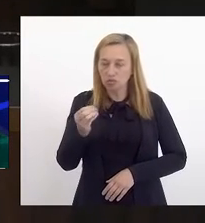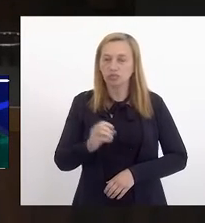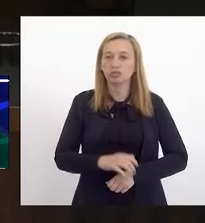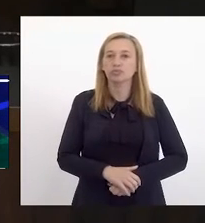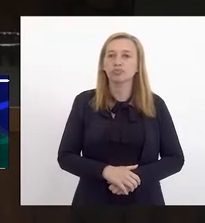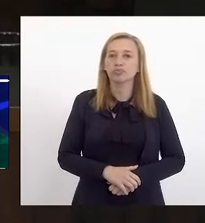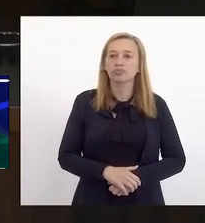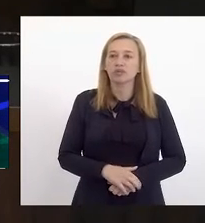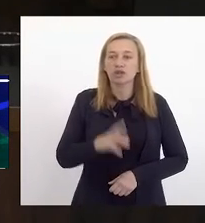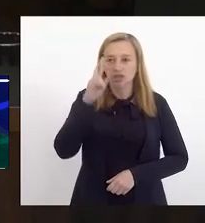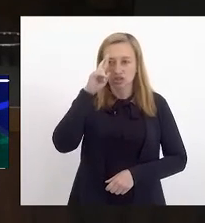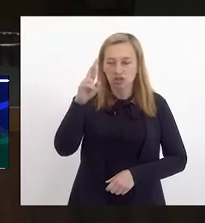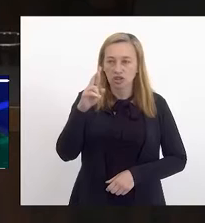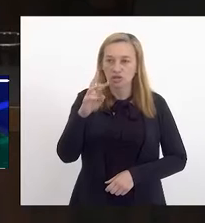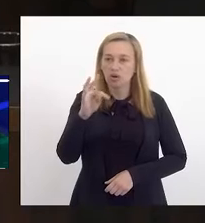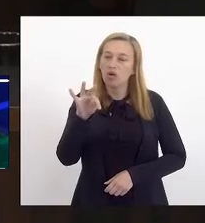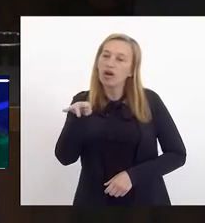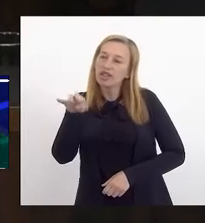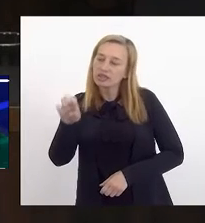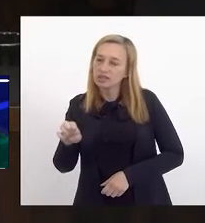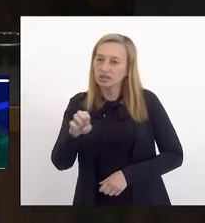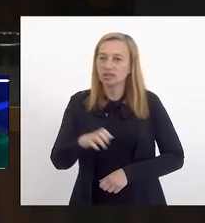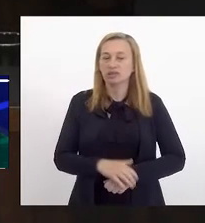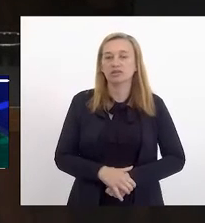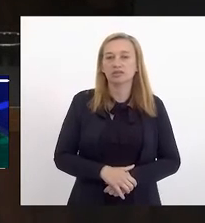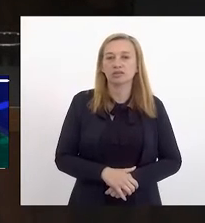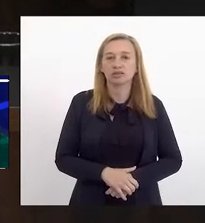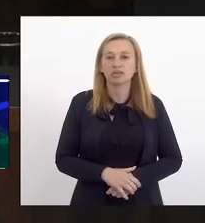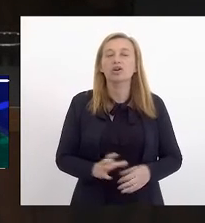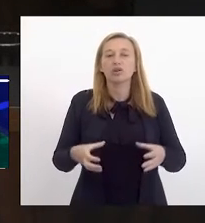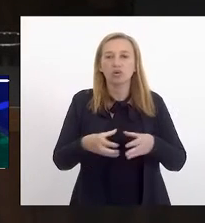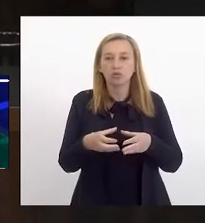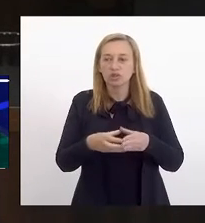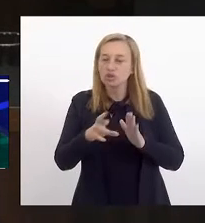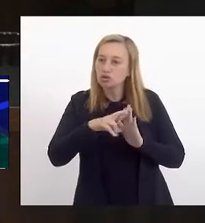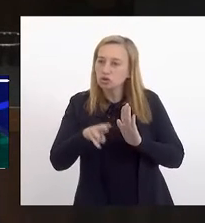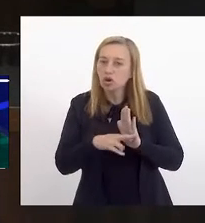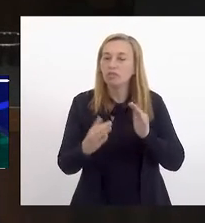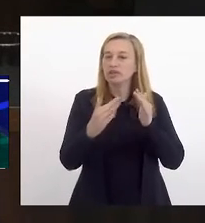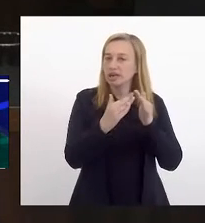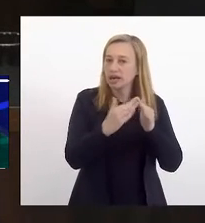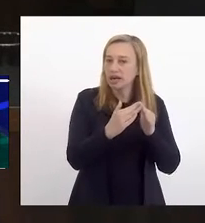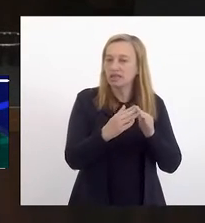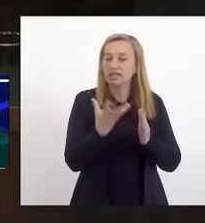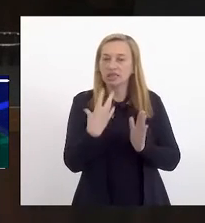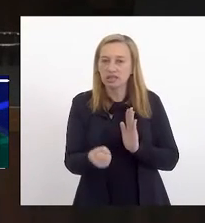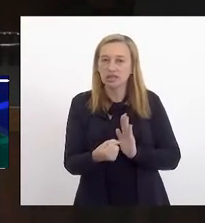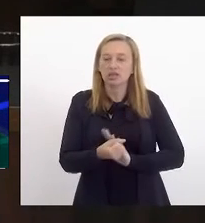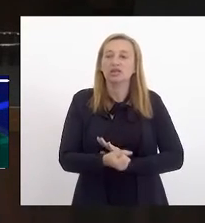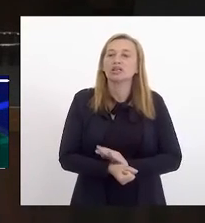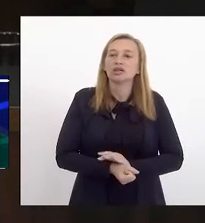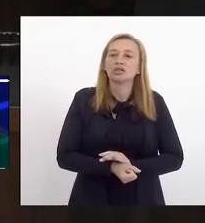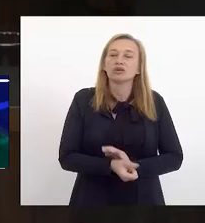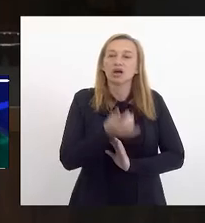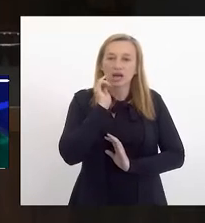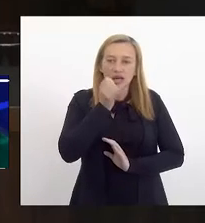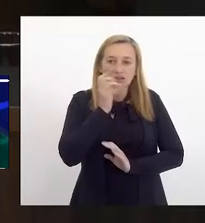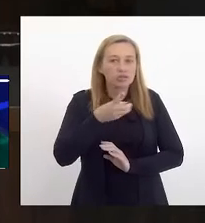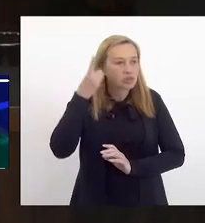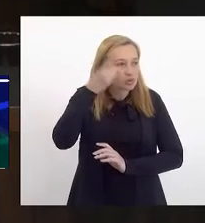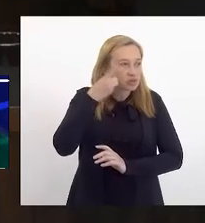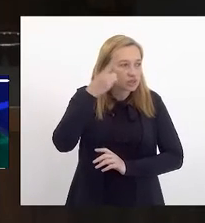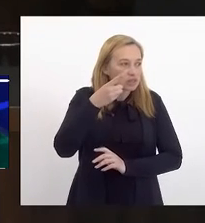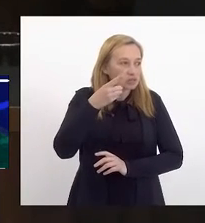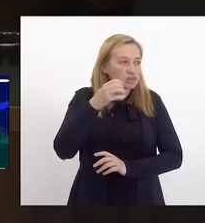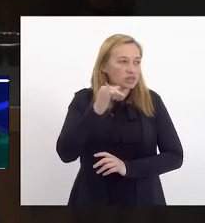Silva, comandante do Oeste. Parecer da Comissão de Normas Internas e Proposições Externas, favorável. Relator, deputado